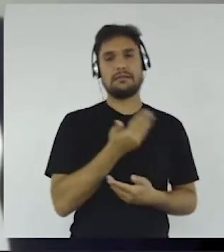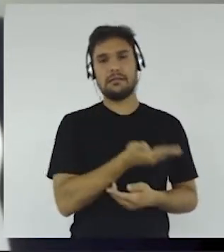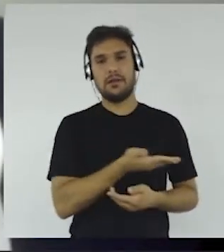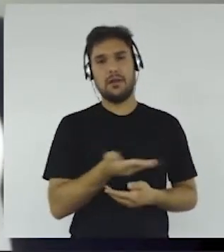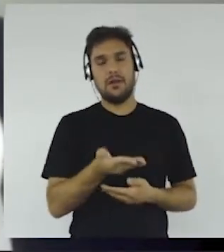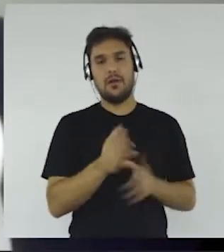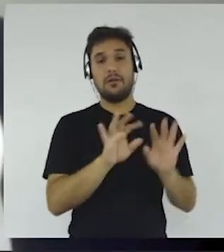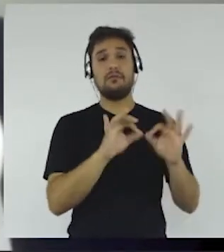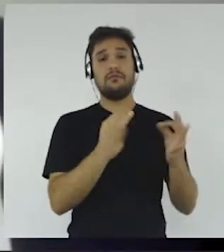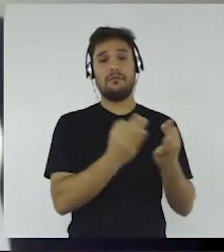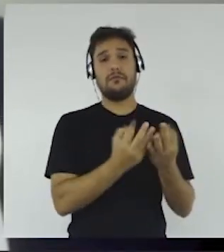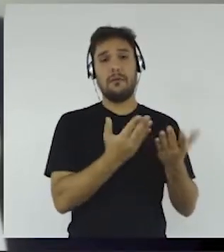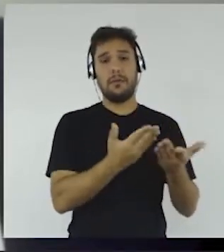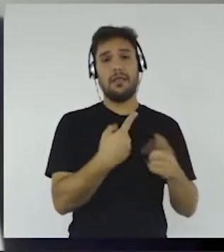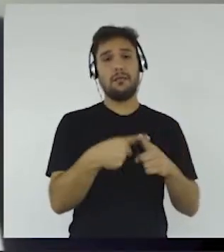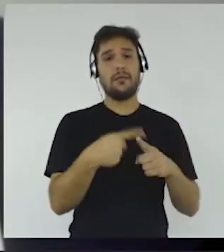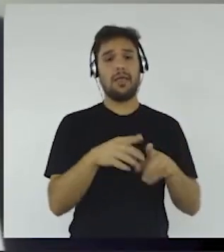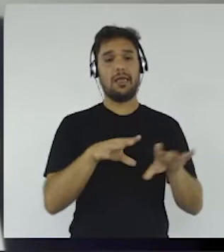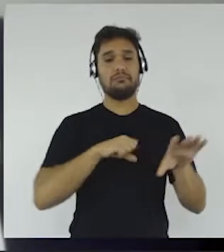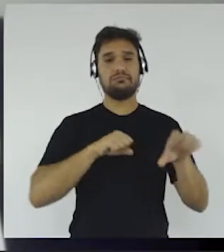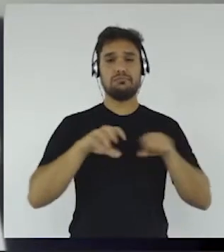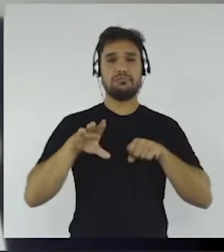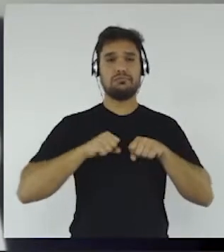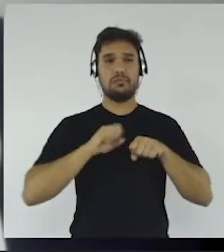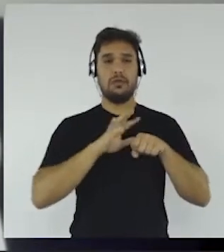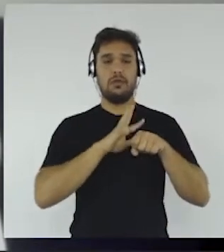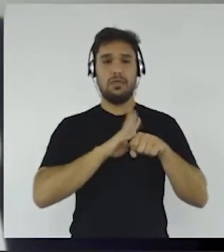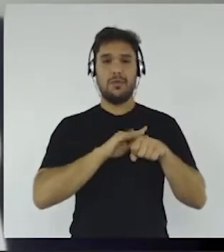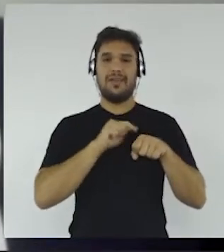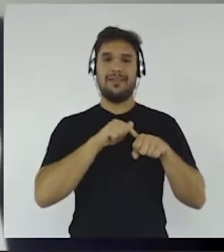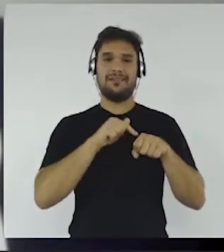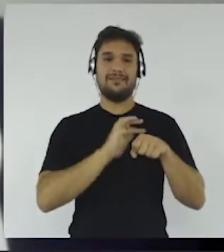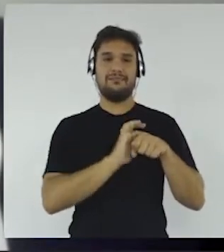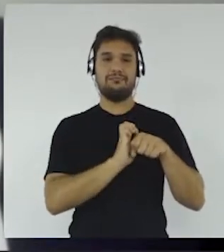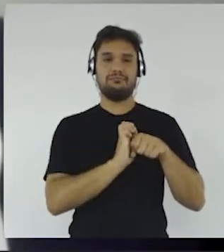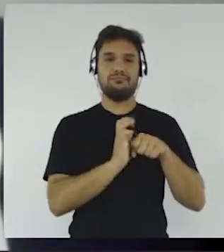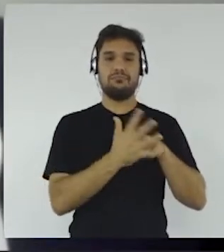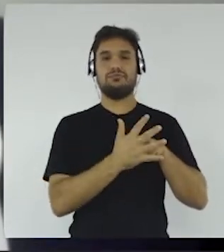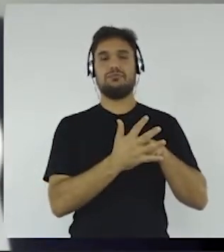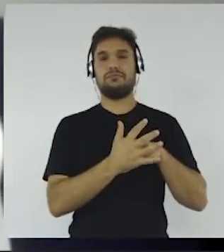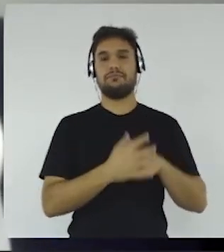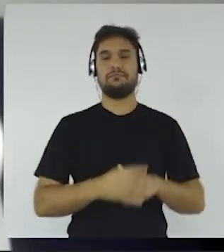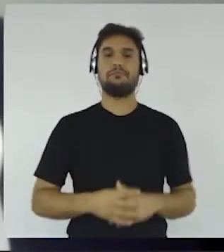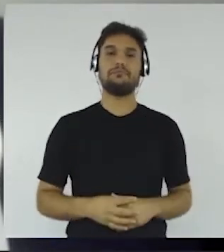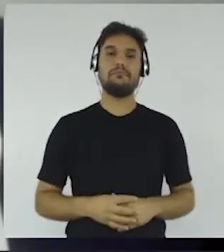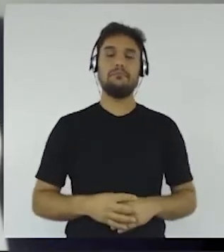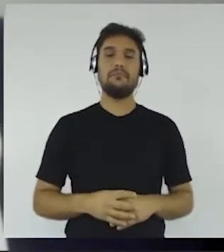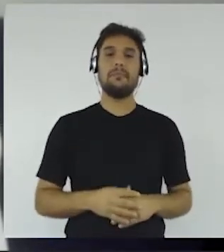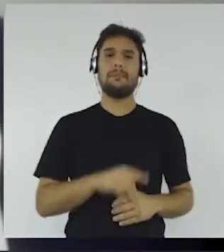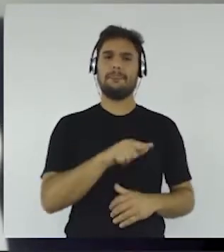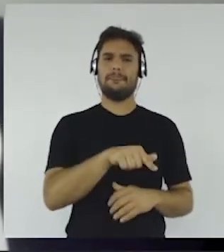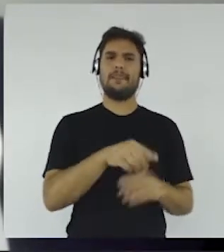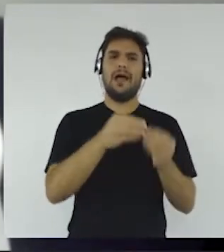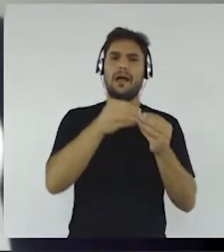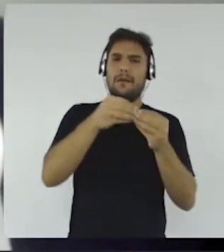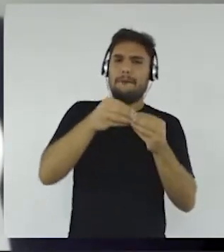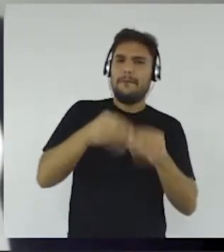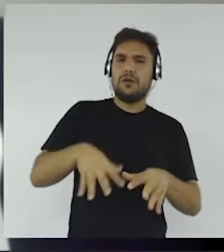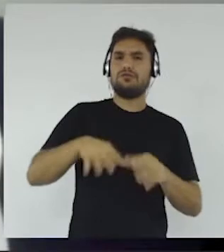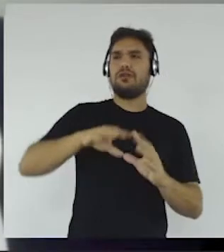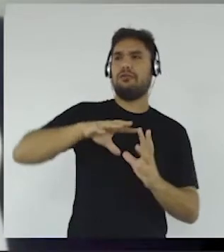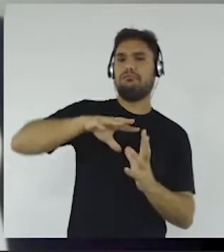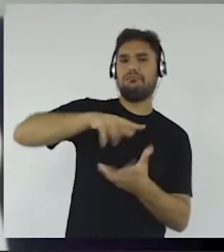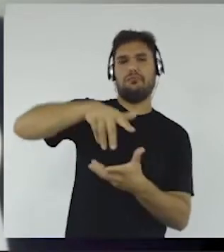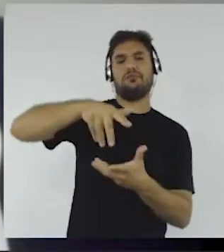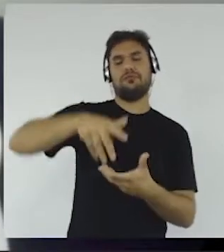entes queridos atingidos por essa patologia dela derivadas, que estão afetando a todo o